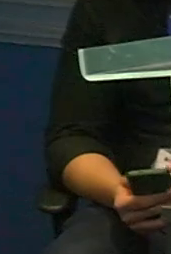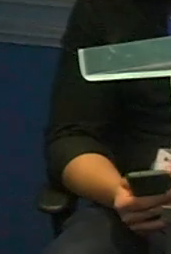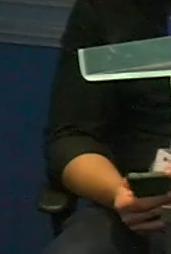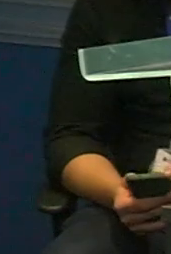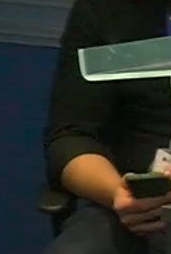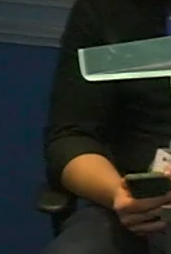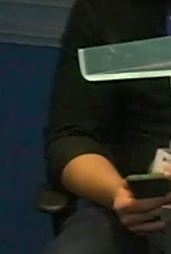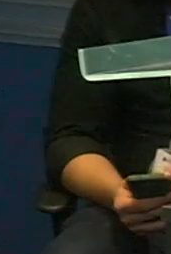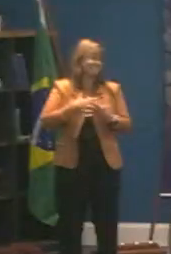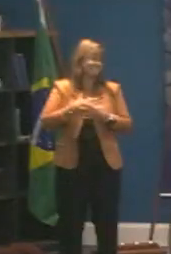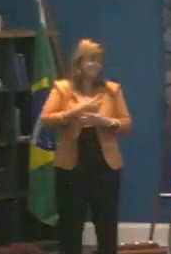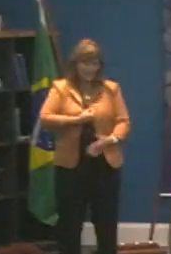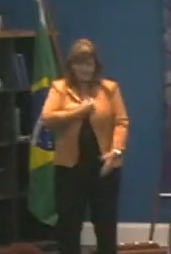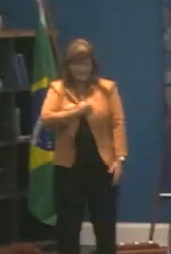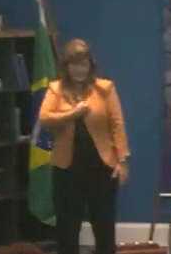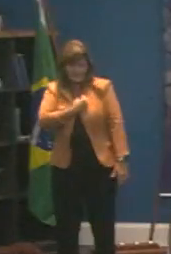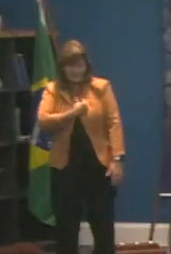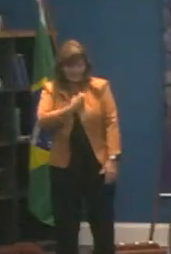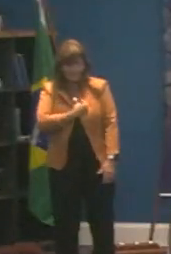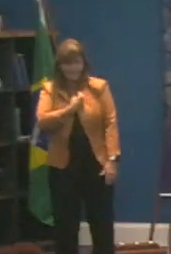Obrigada.